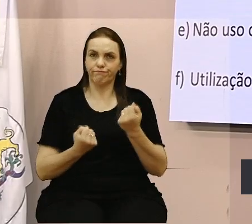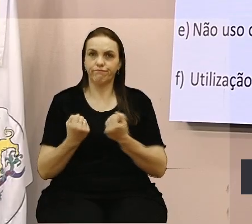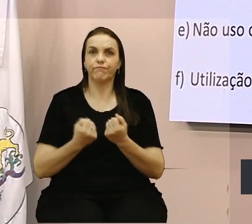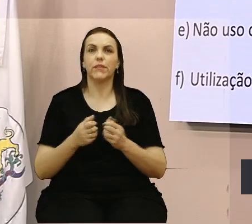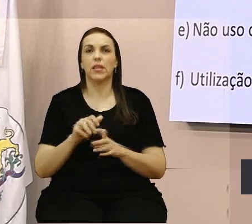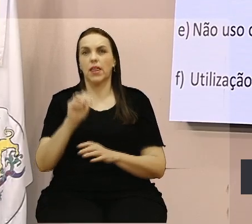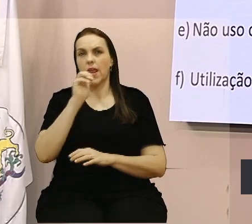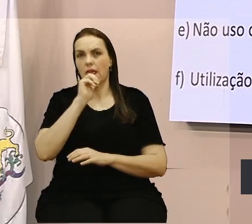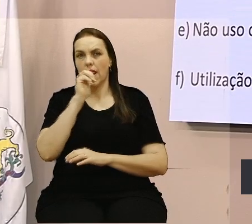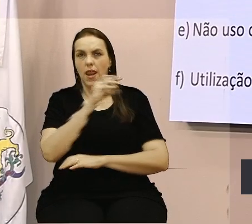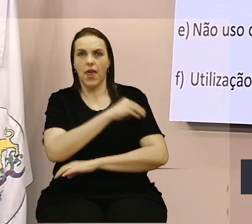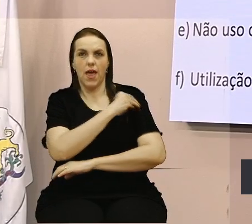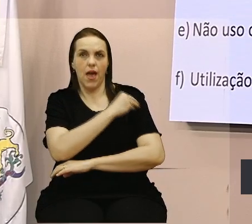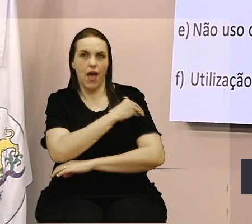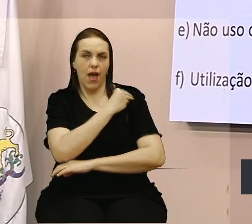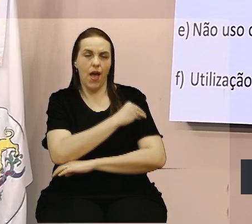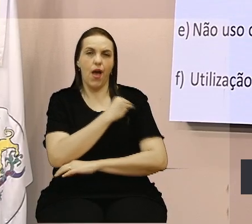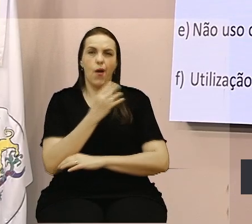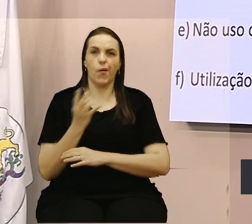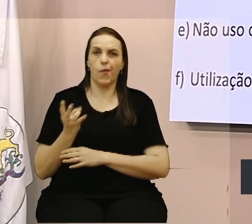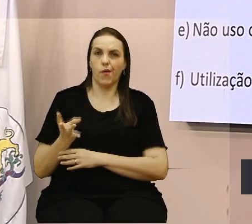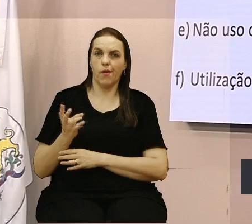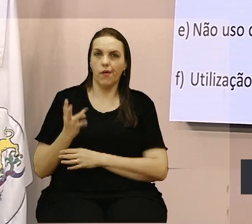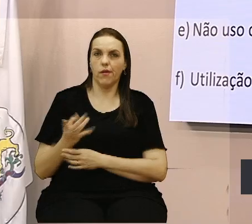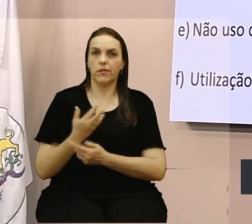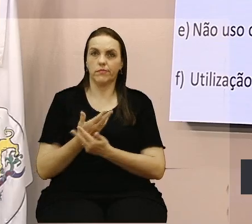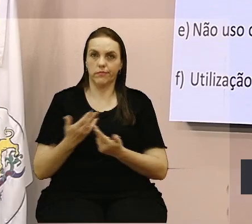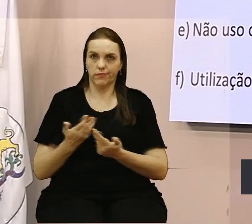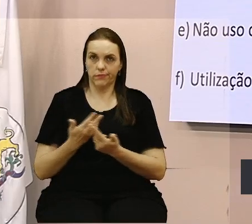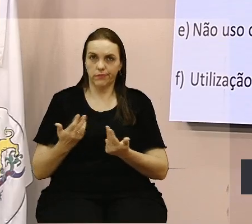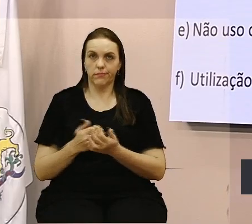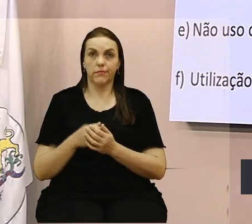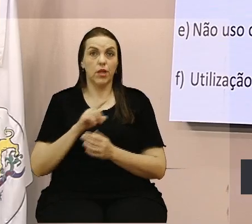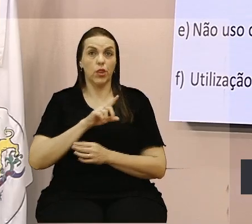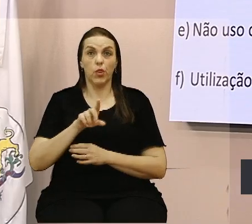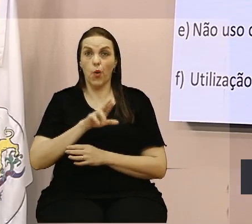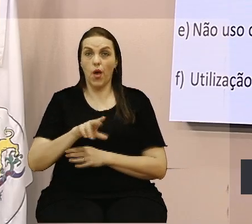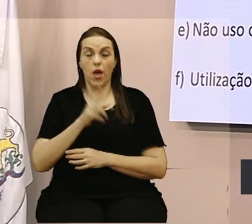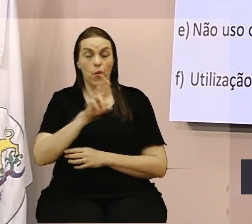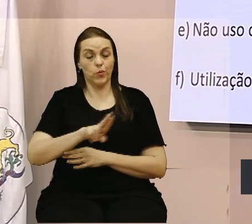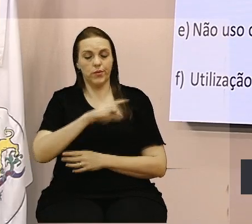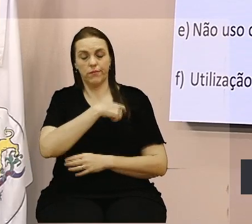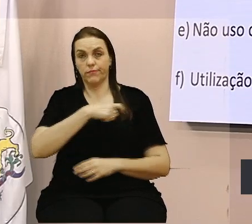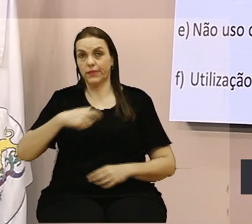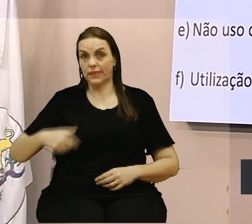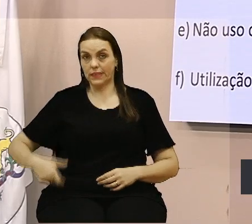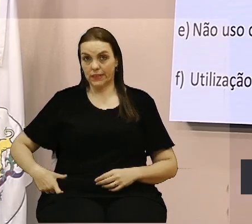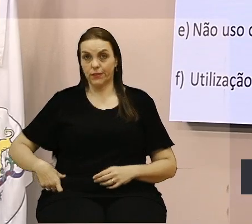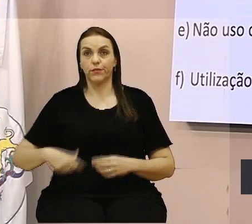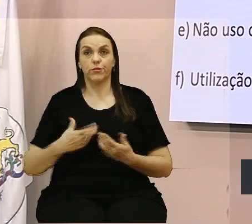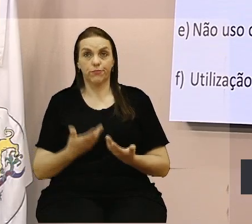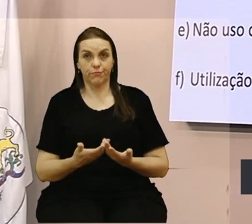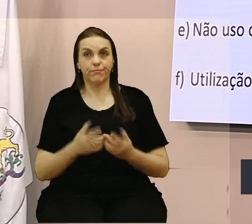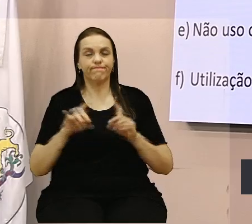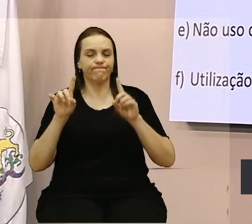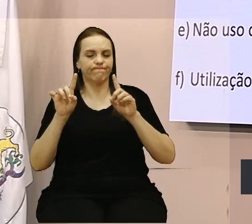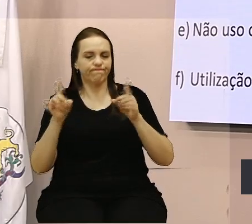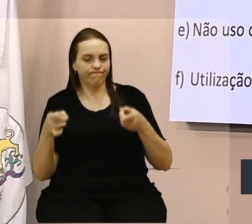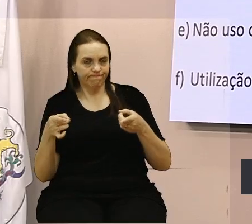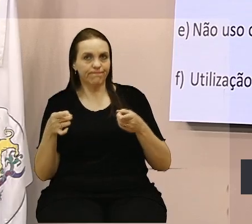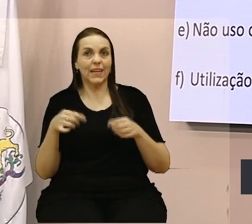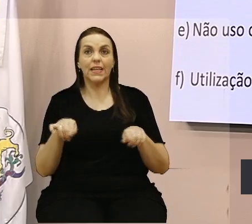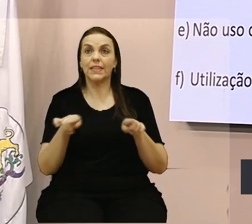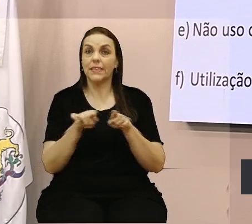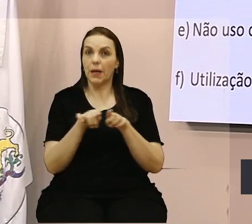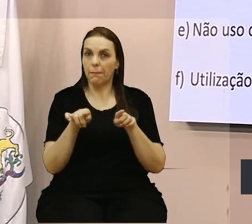das pessoas que estão com teor alcoólico no corpo, o não uso do cinto de segurança. Aqui eu faço um entre parênteses, nós estamos